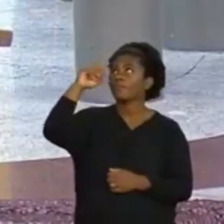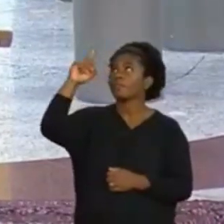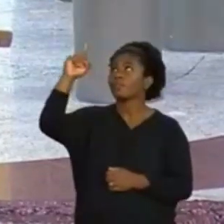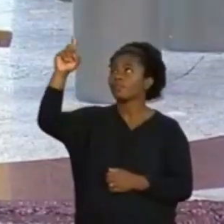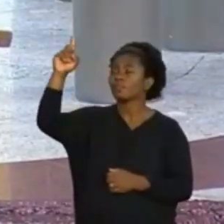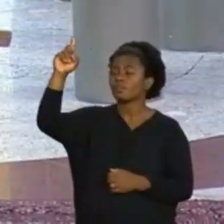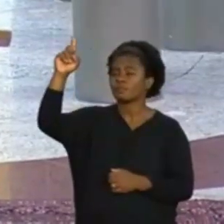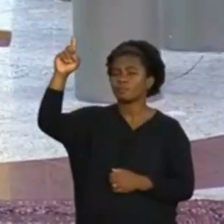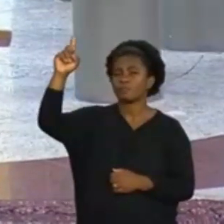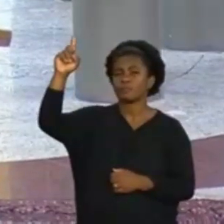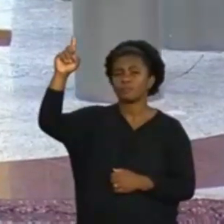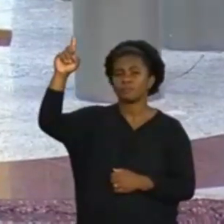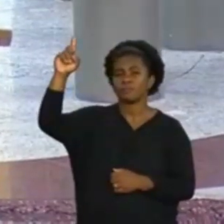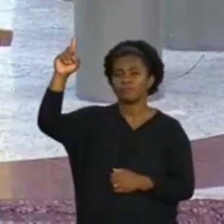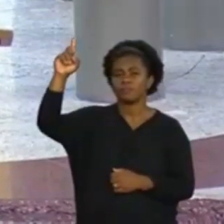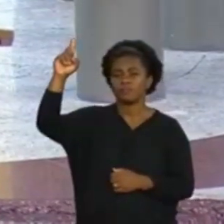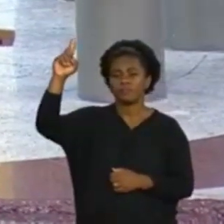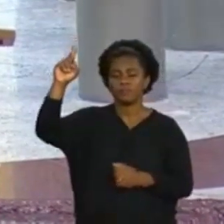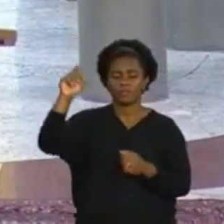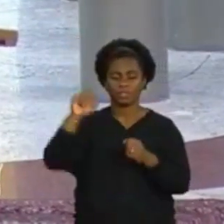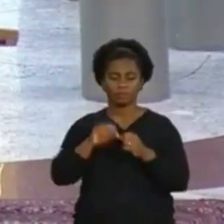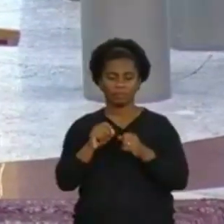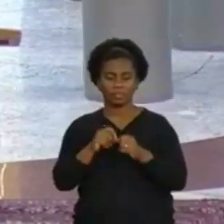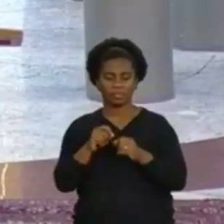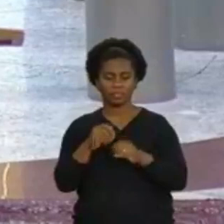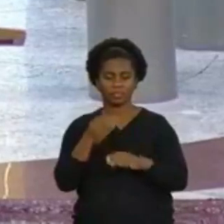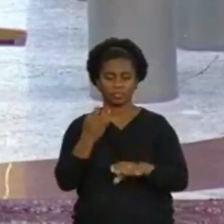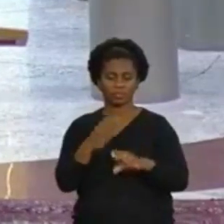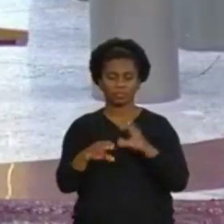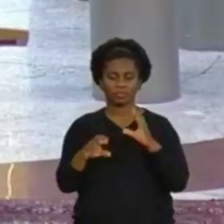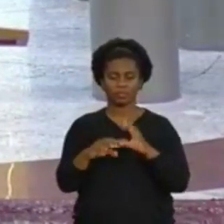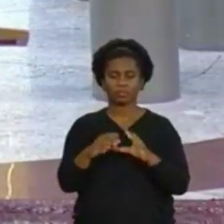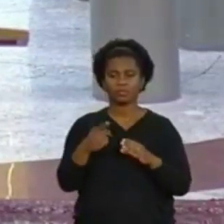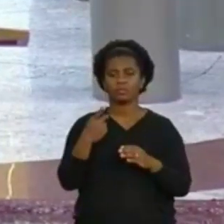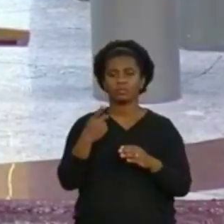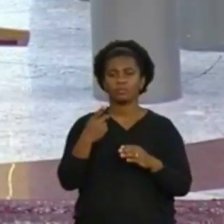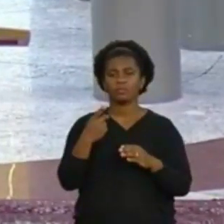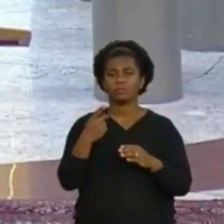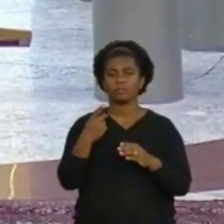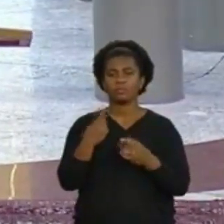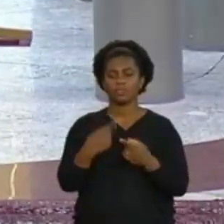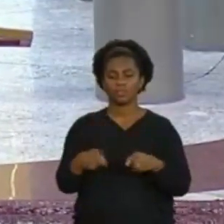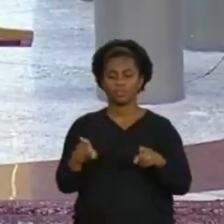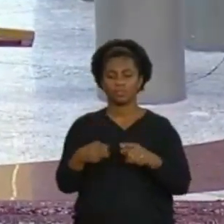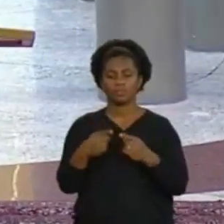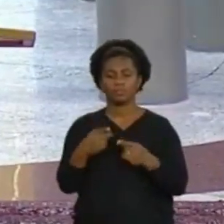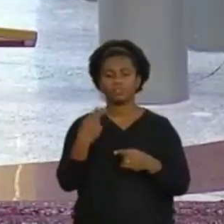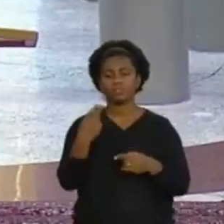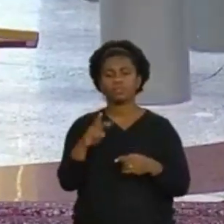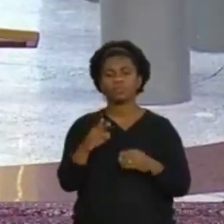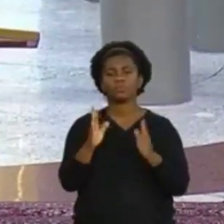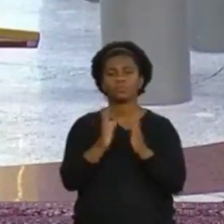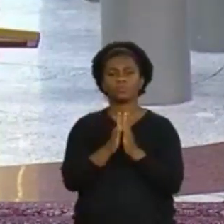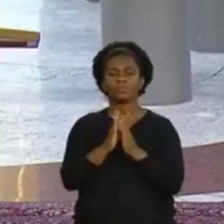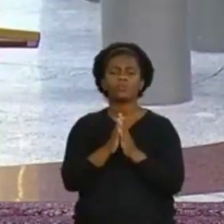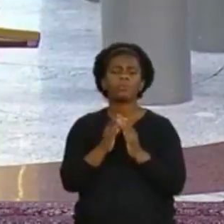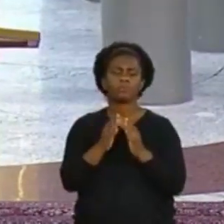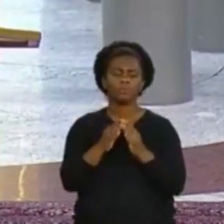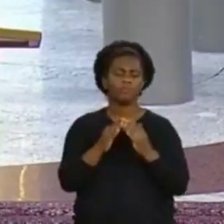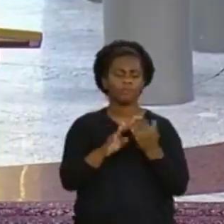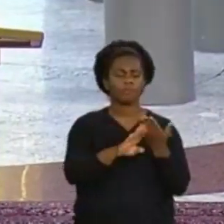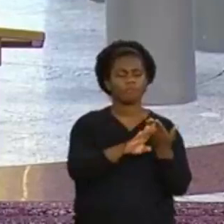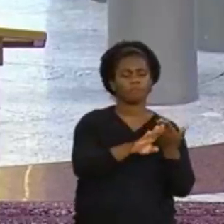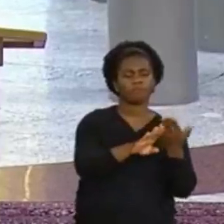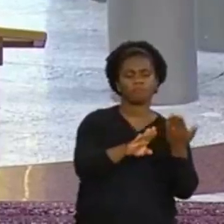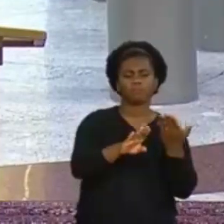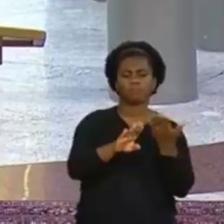fazendo dessa canção sua oração. Mantenha a distância das pessoas, não encoste em ninguém, por favor. Não